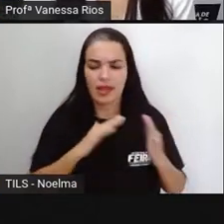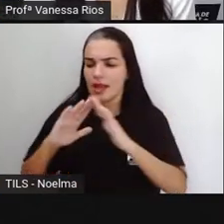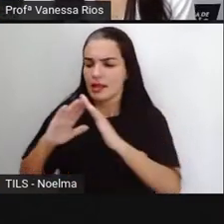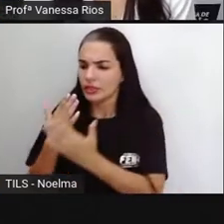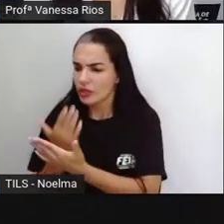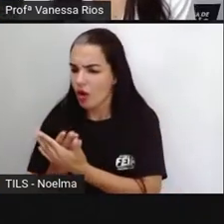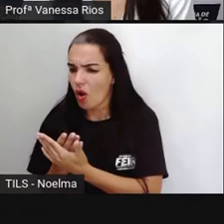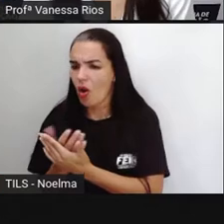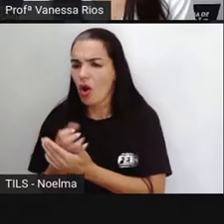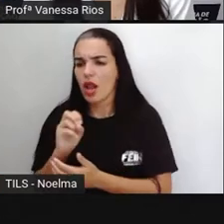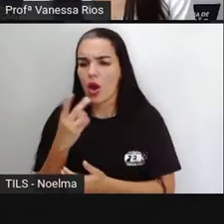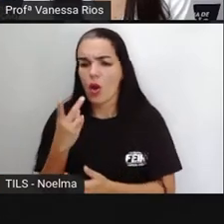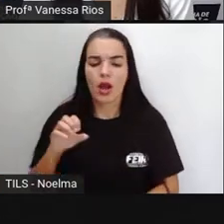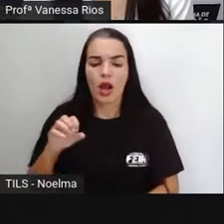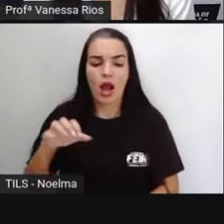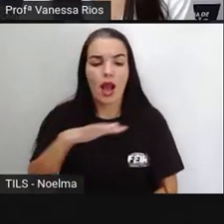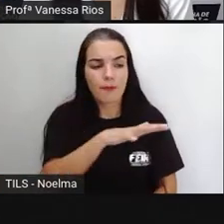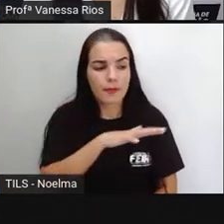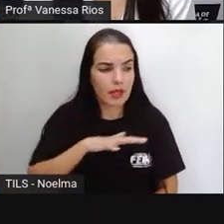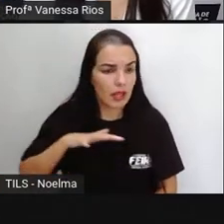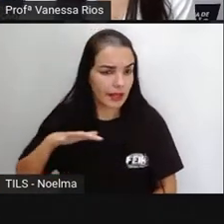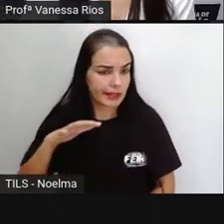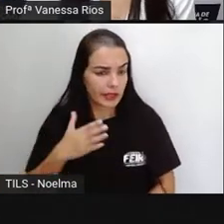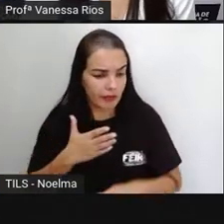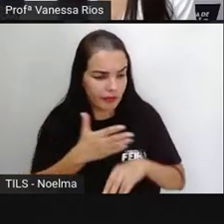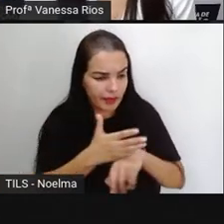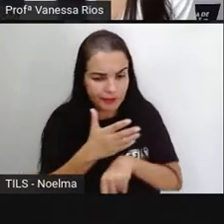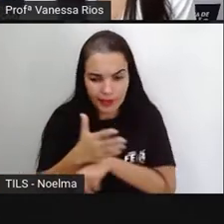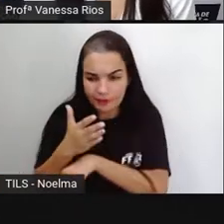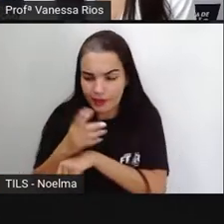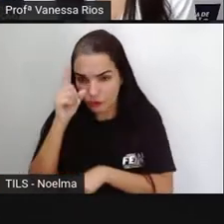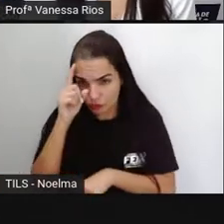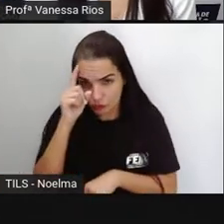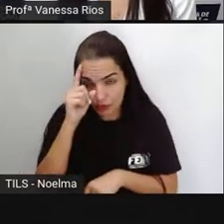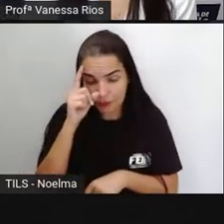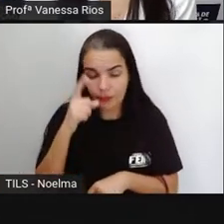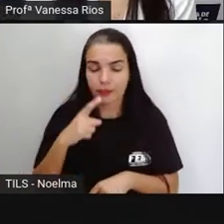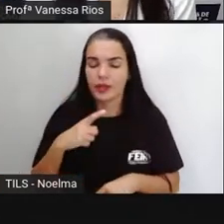diversos ambientes que nós frequentamos no nosso dia a dia, nós